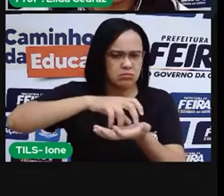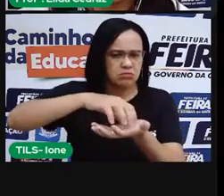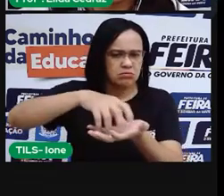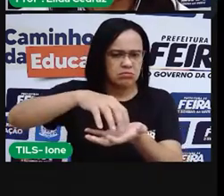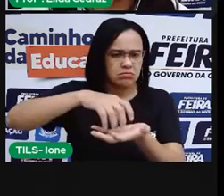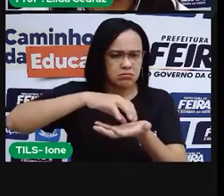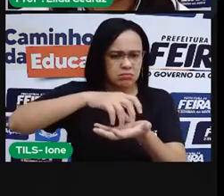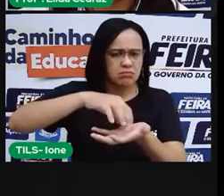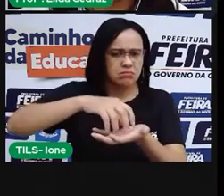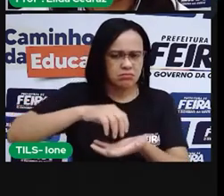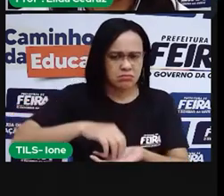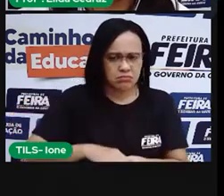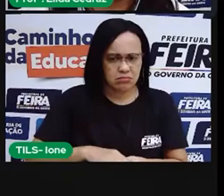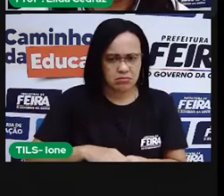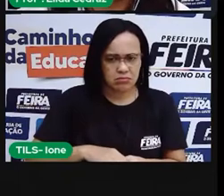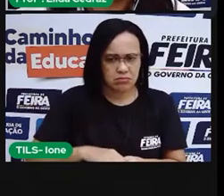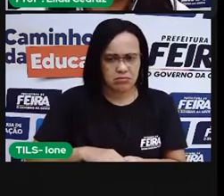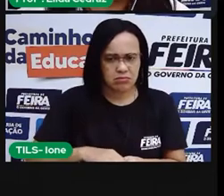Aranha.